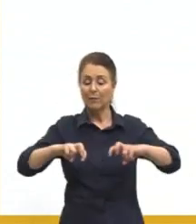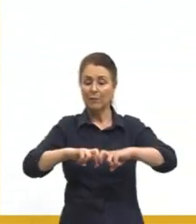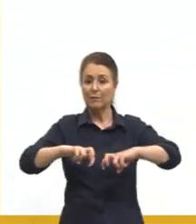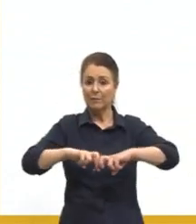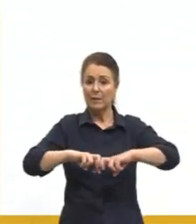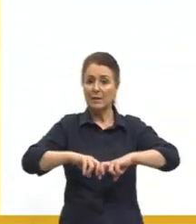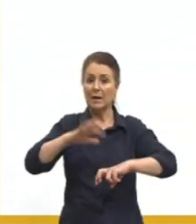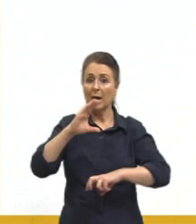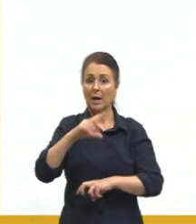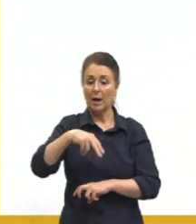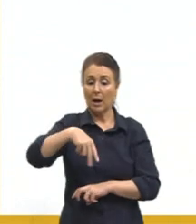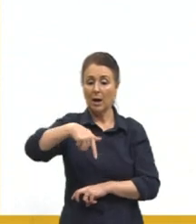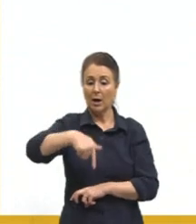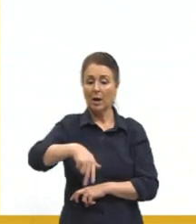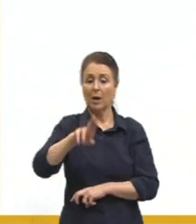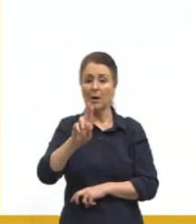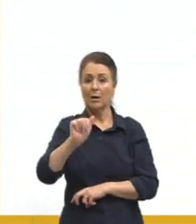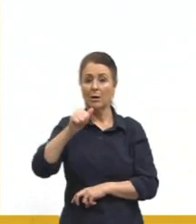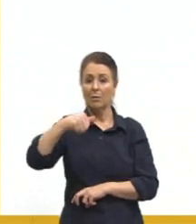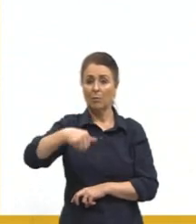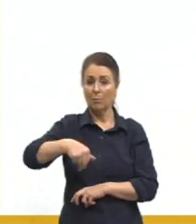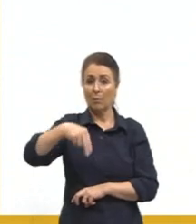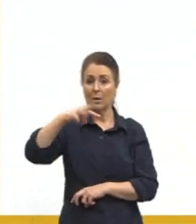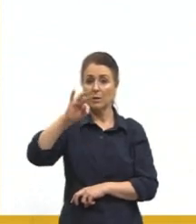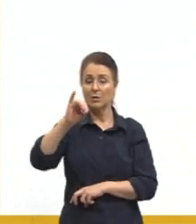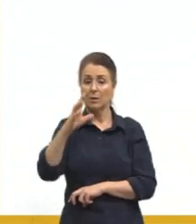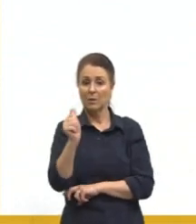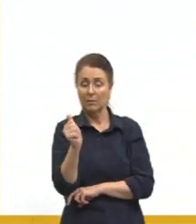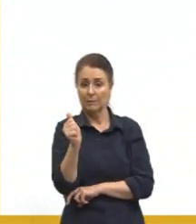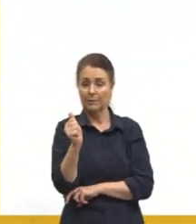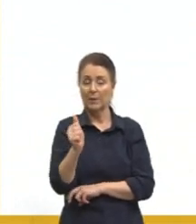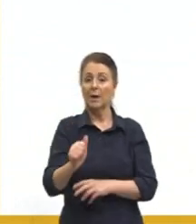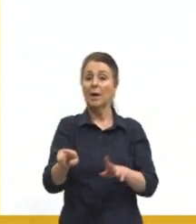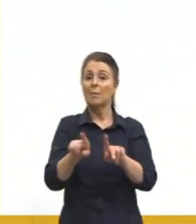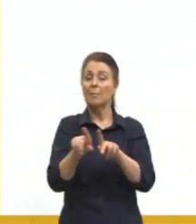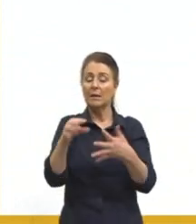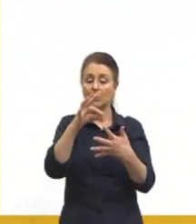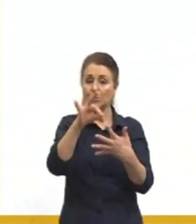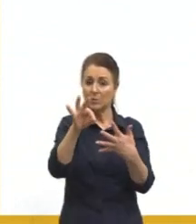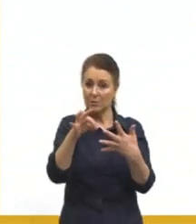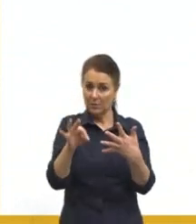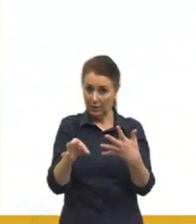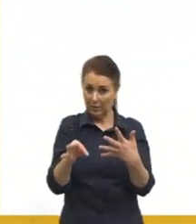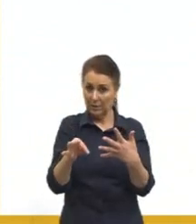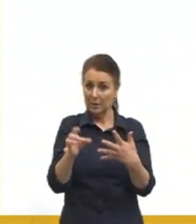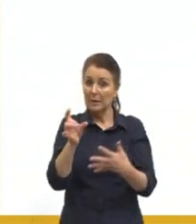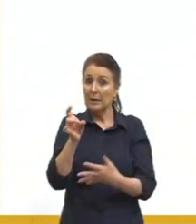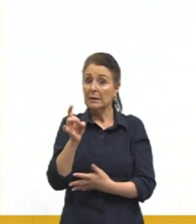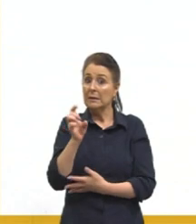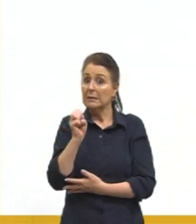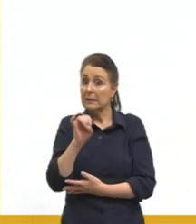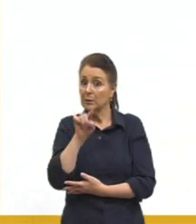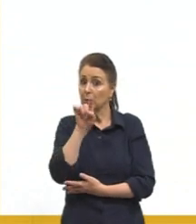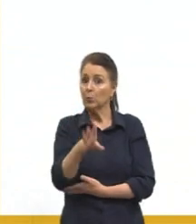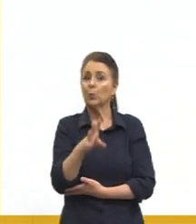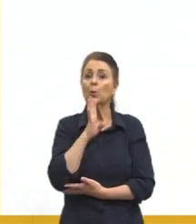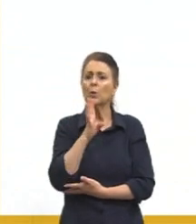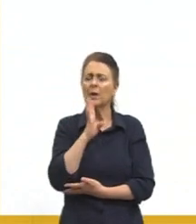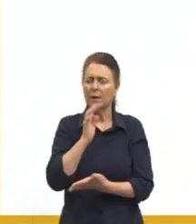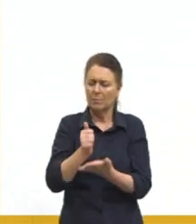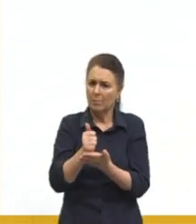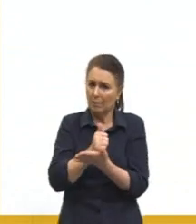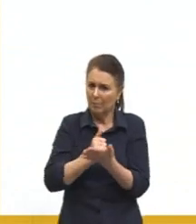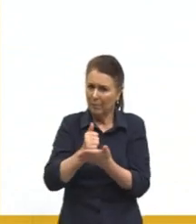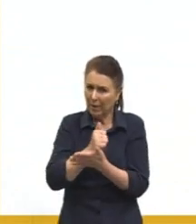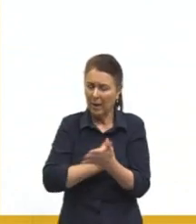interessante dessa questão que eu gostaria de destacar é que se tu tem algum conhecimento básico ali desses termos que estão envolvidos né